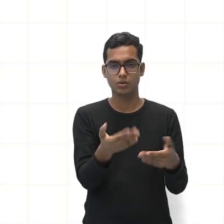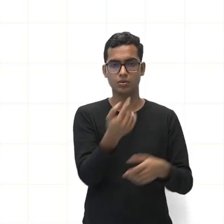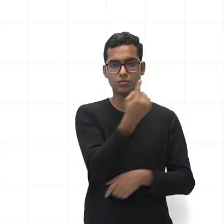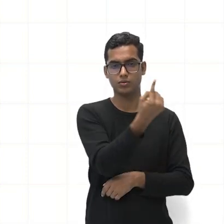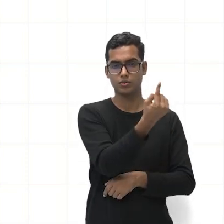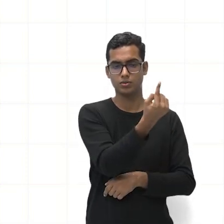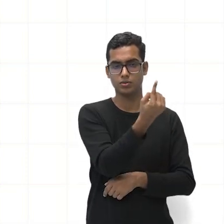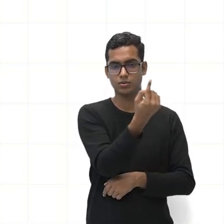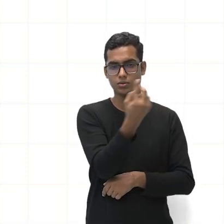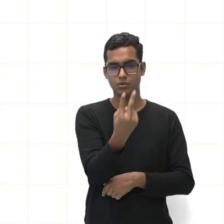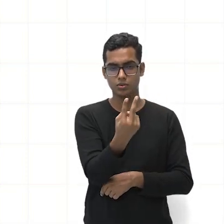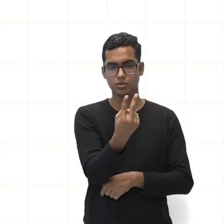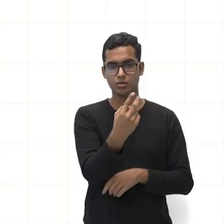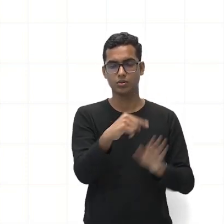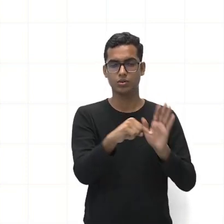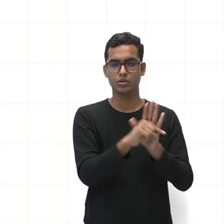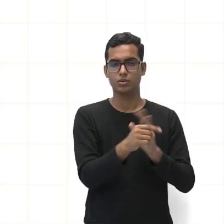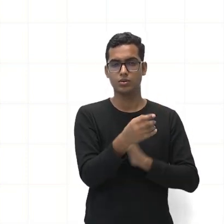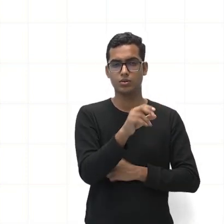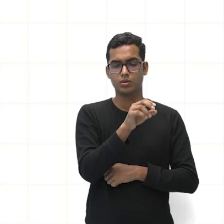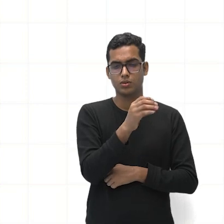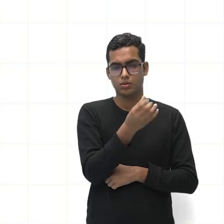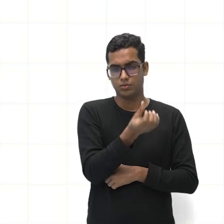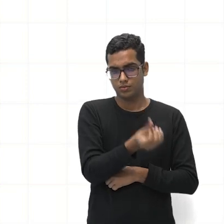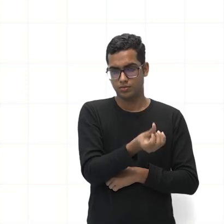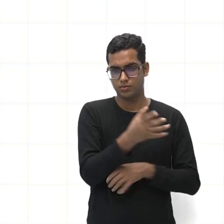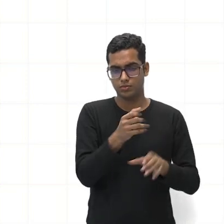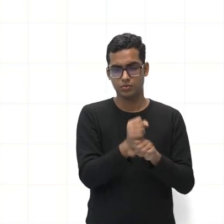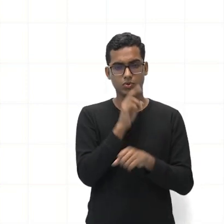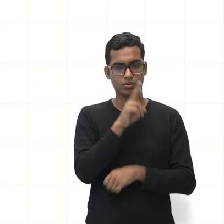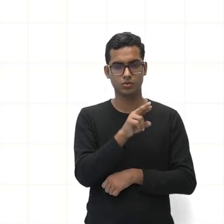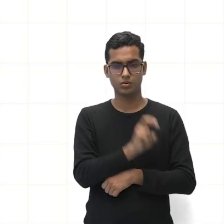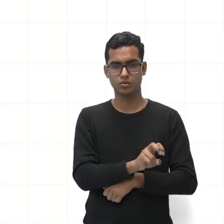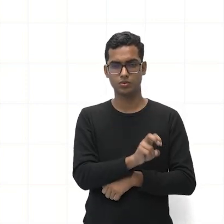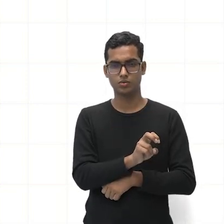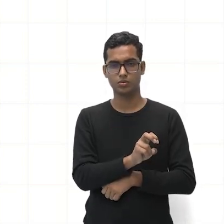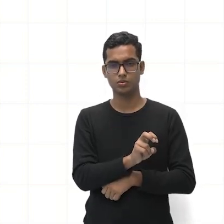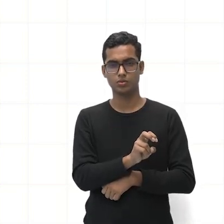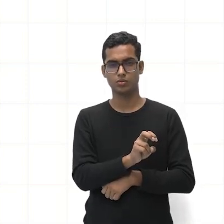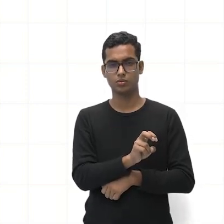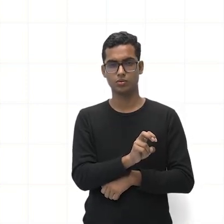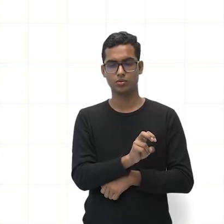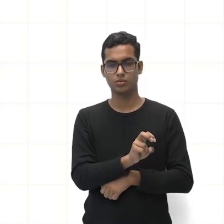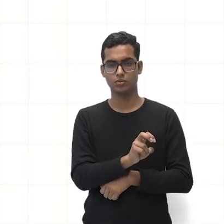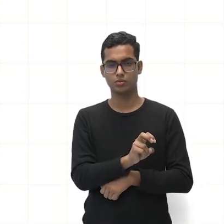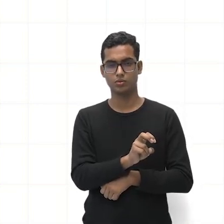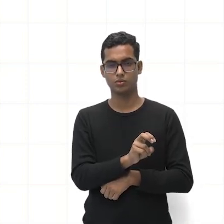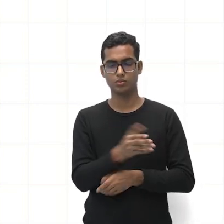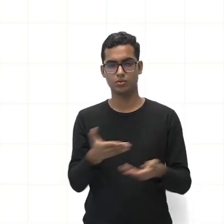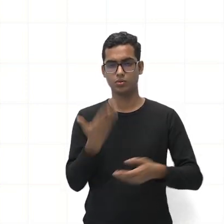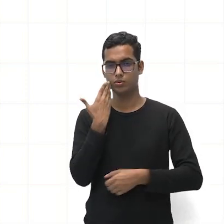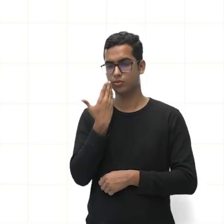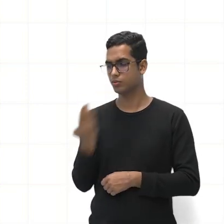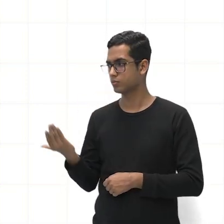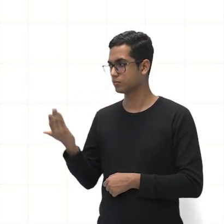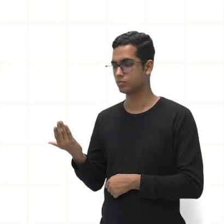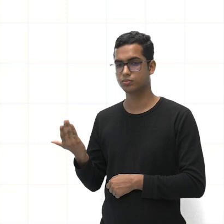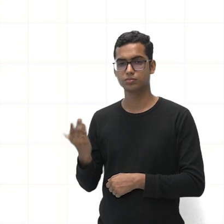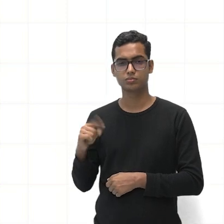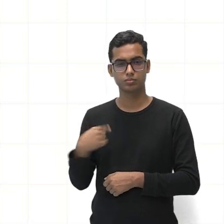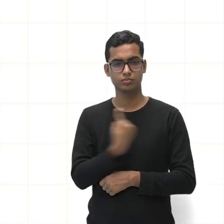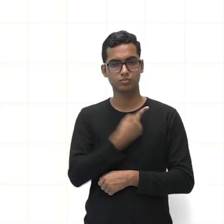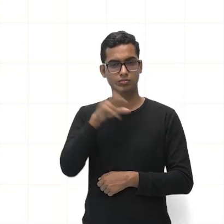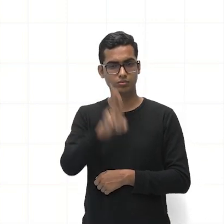Menos 7. Então, vai ser quanto aqui? 8. E não posso esquecer da vírgula. Então, esse procedimento aqui é o que